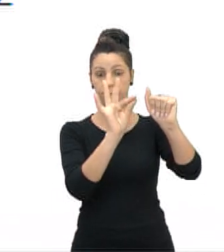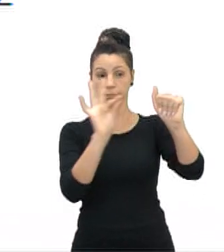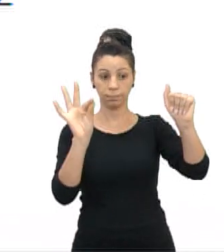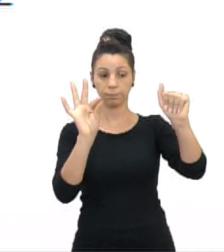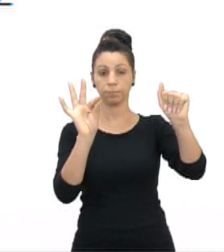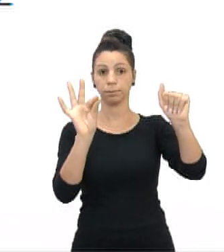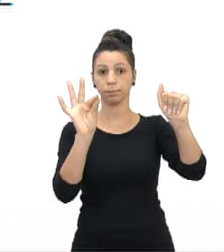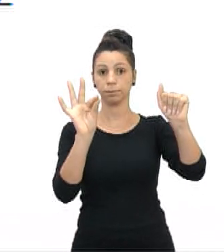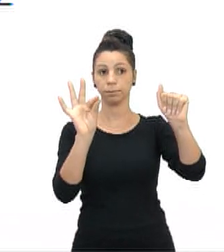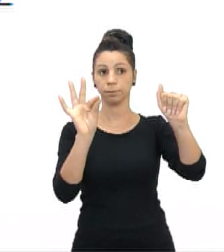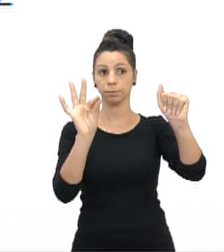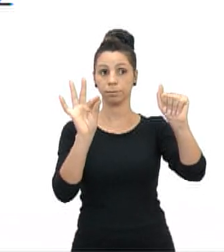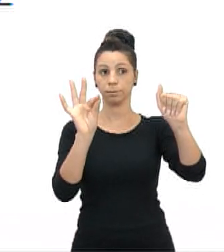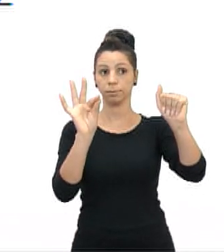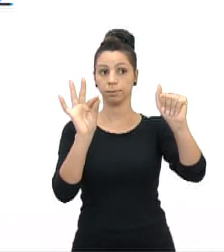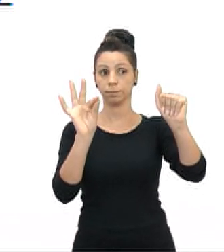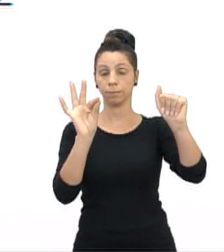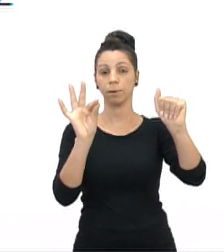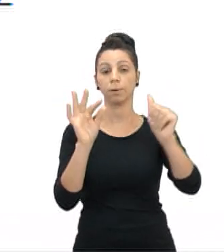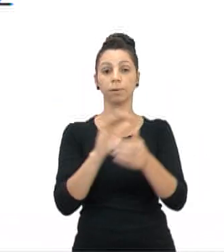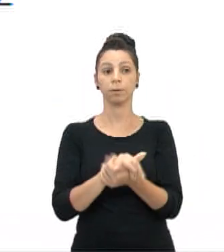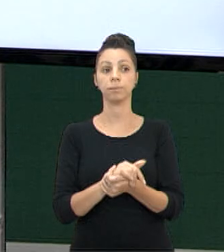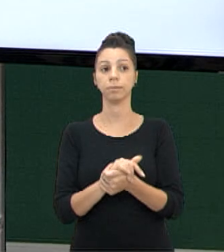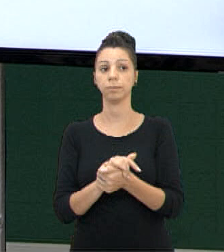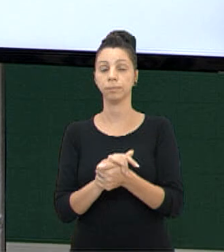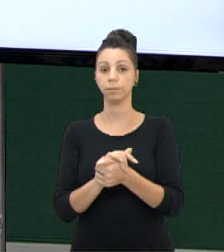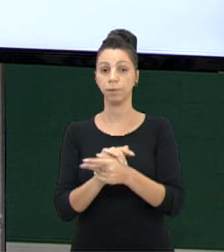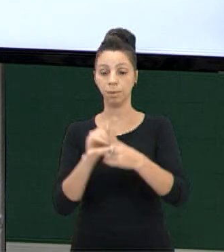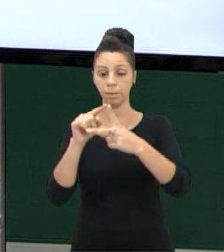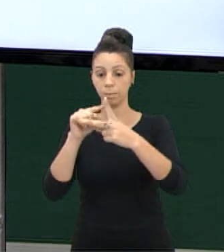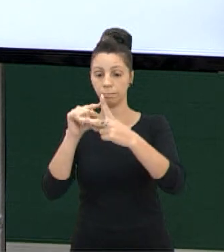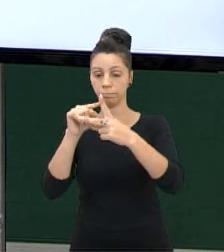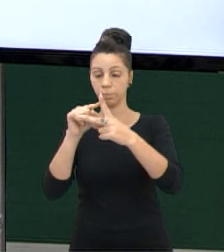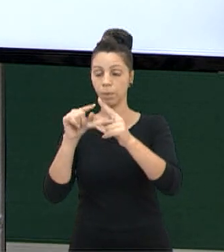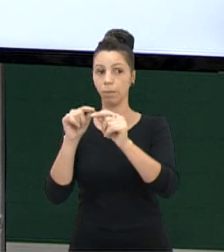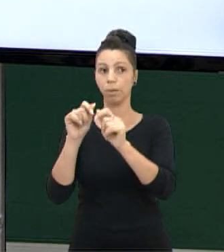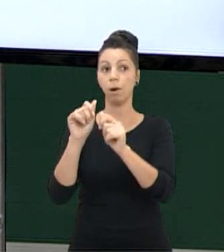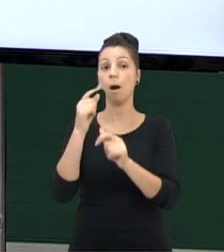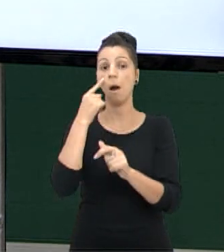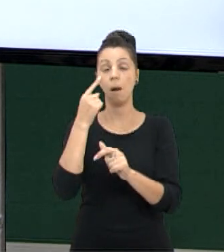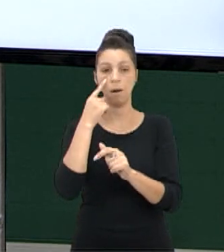ângulo do arco A, perceba, o arco AB,